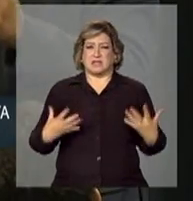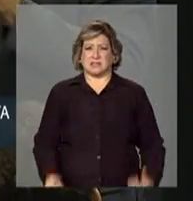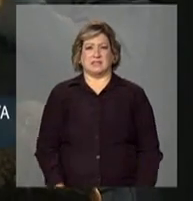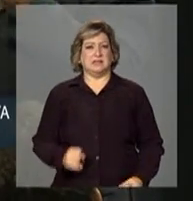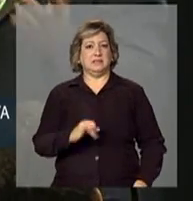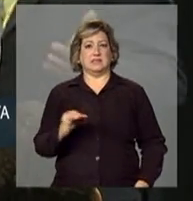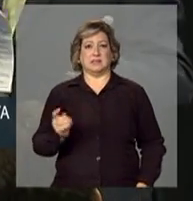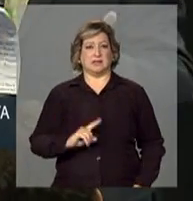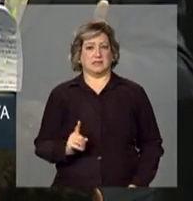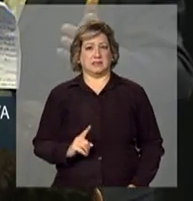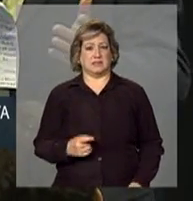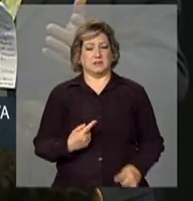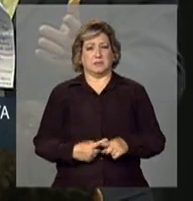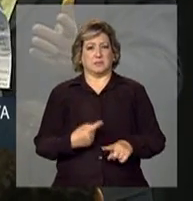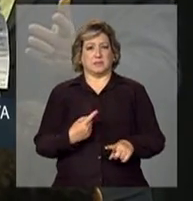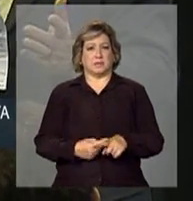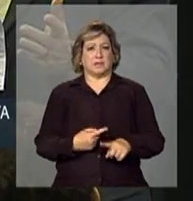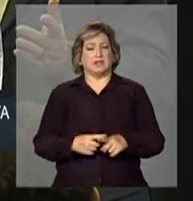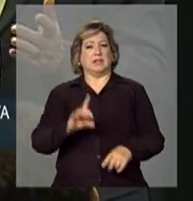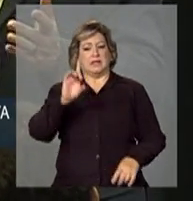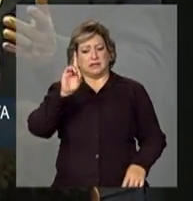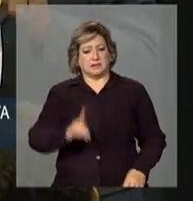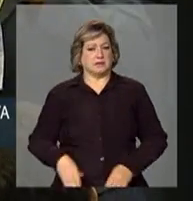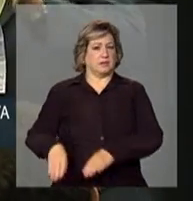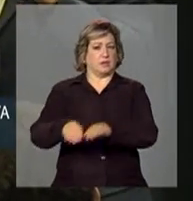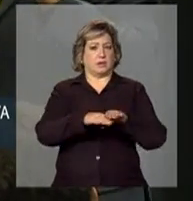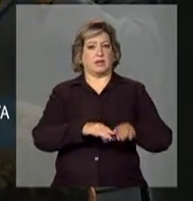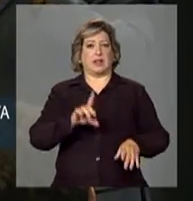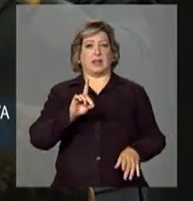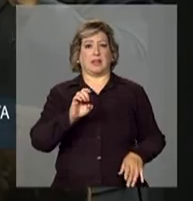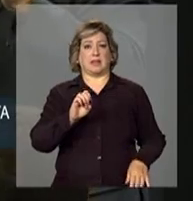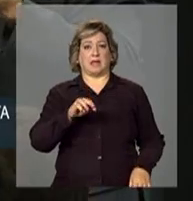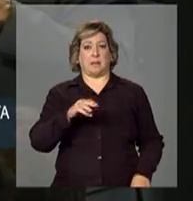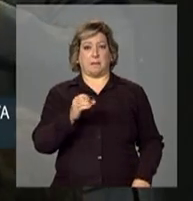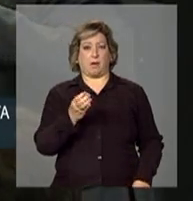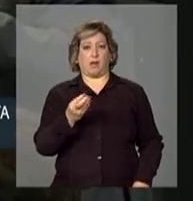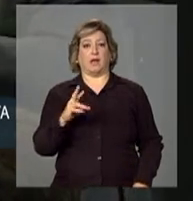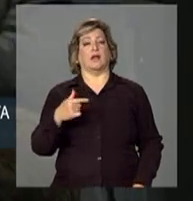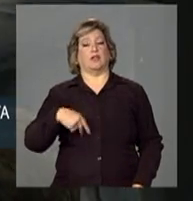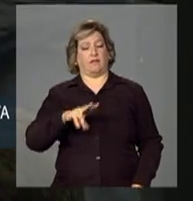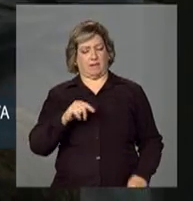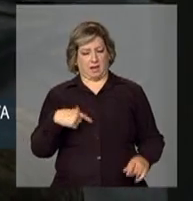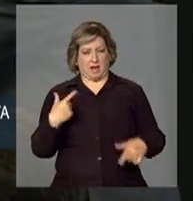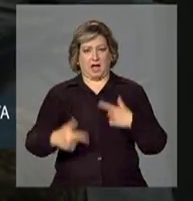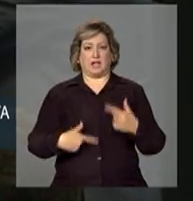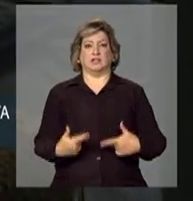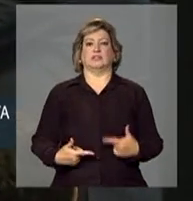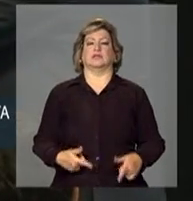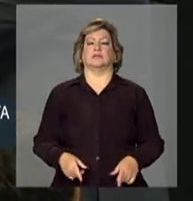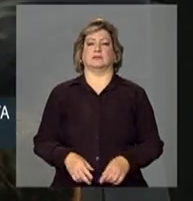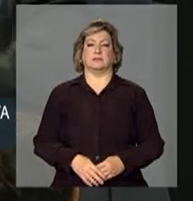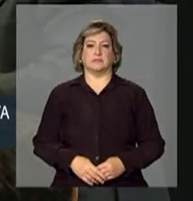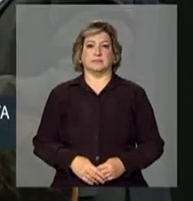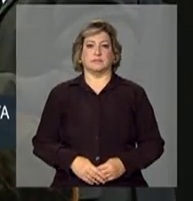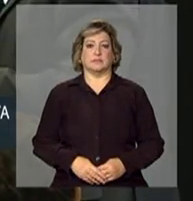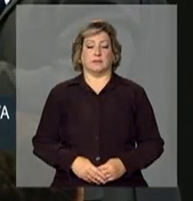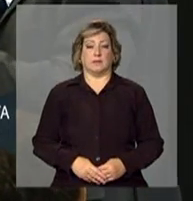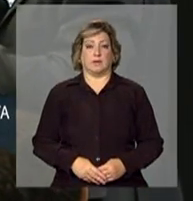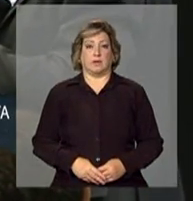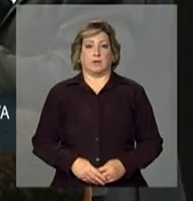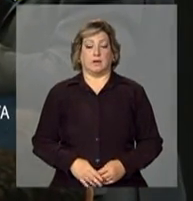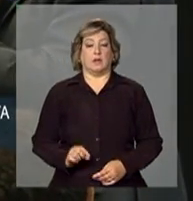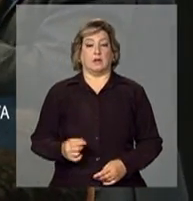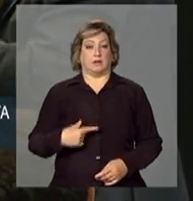quer construir uma ordem minimamente democrática. Então, nós vamos agir da nossa parte. Duas